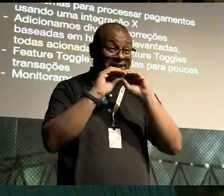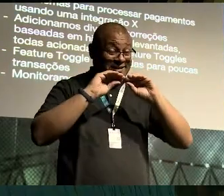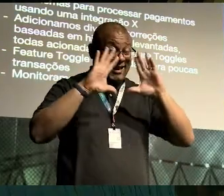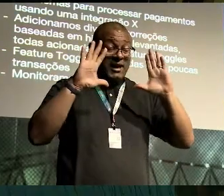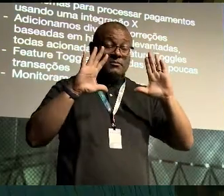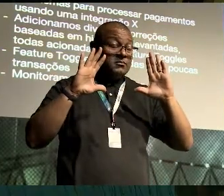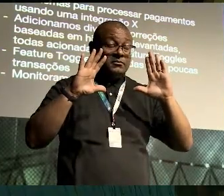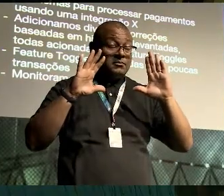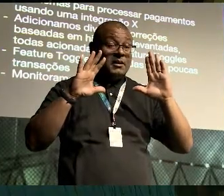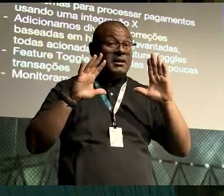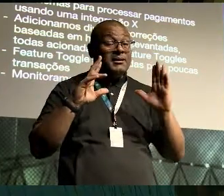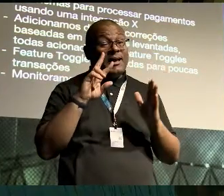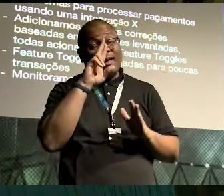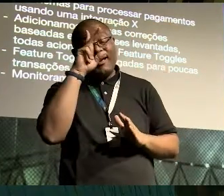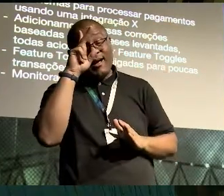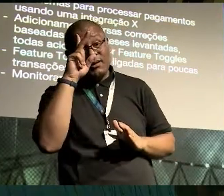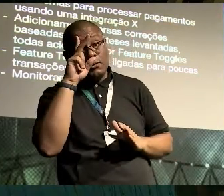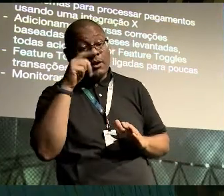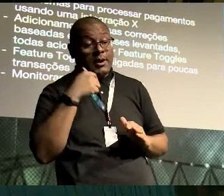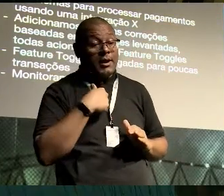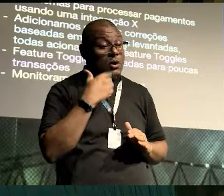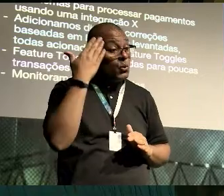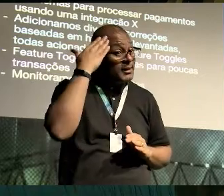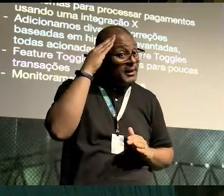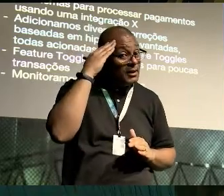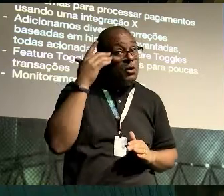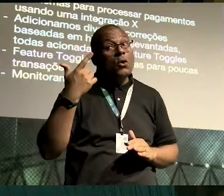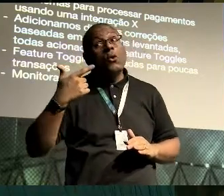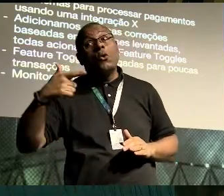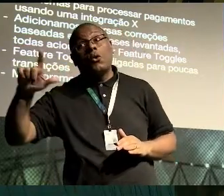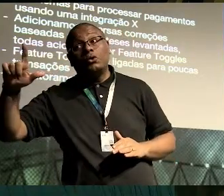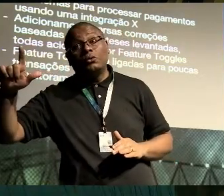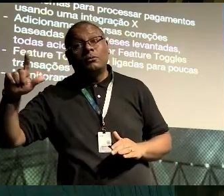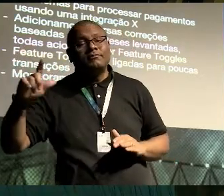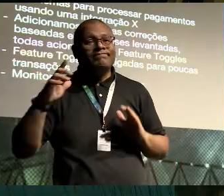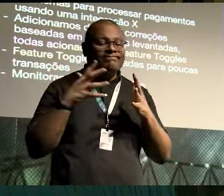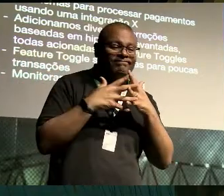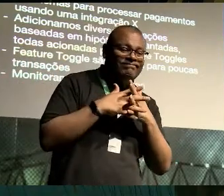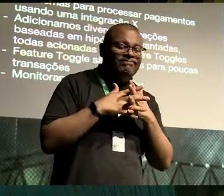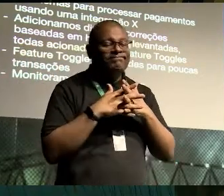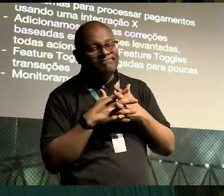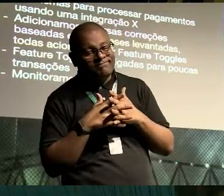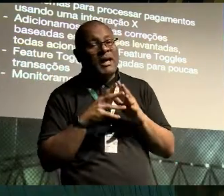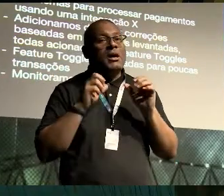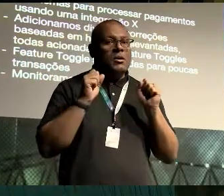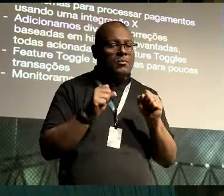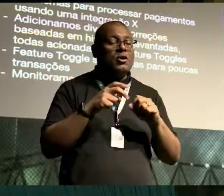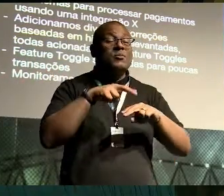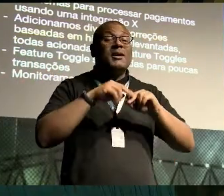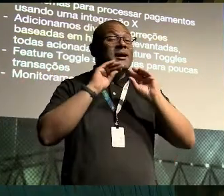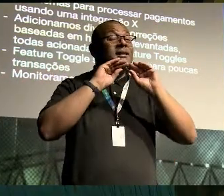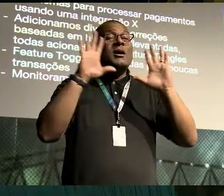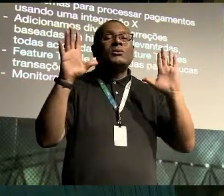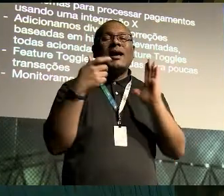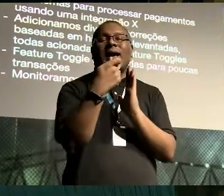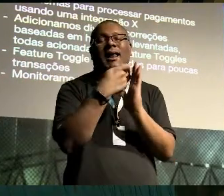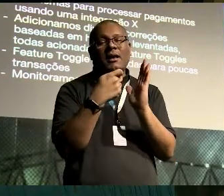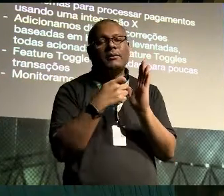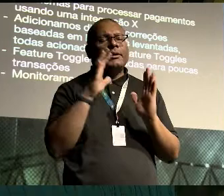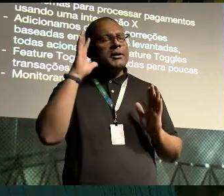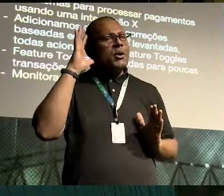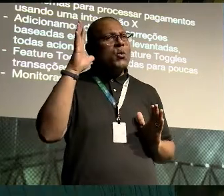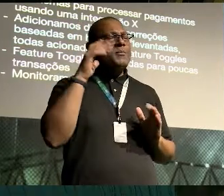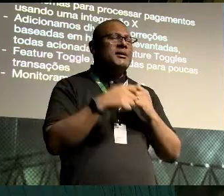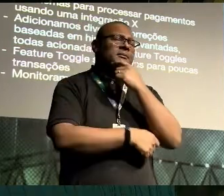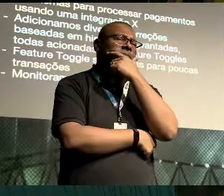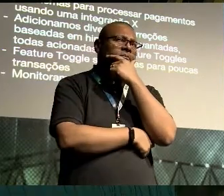pode ser interpretada de maneira incorreta, ou por nós, os adquirentes, ou pelos emissores. Isso pode acontecer. E aí, pensa num cenário que